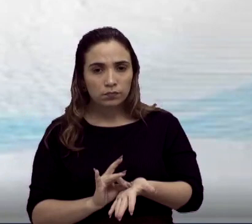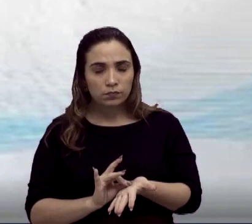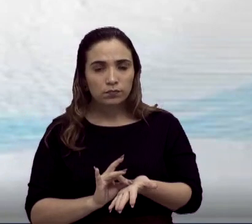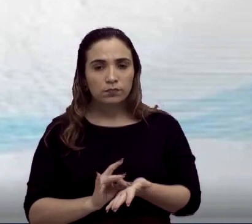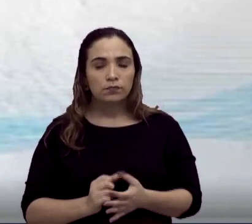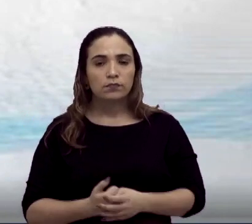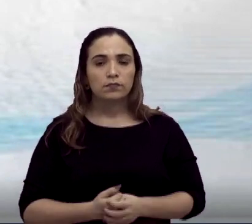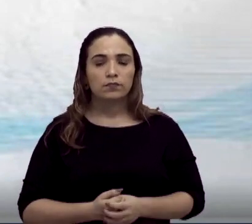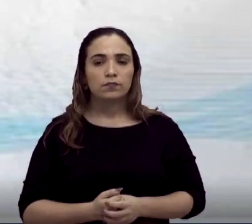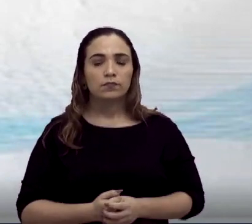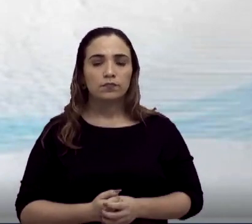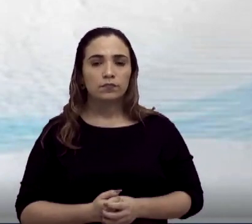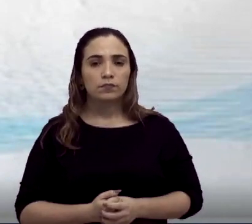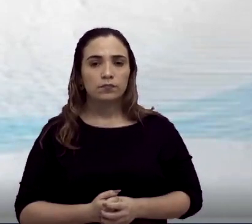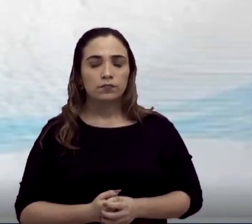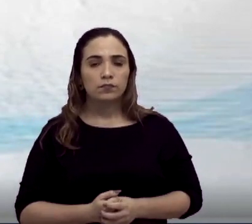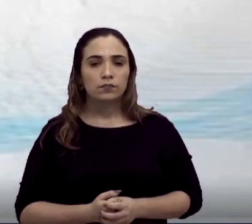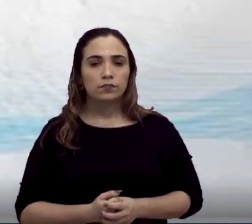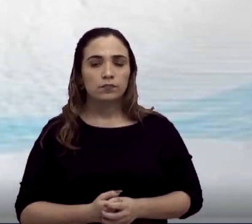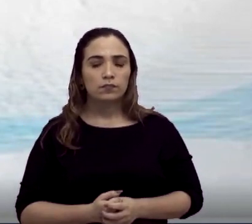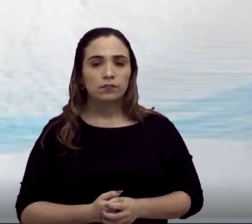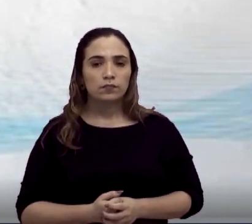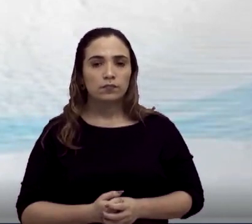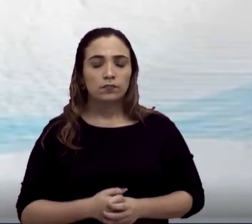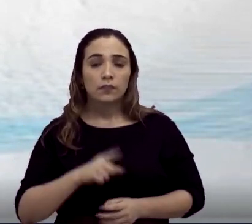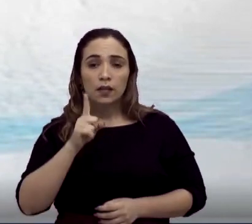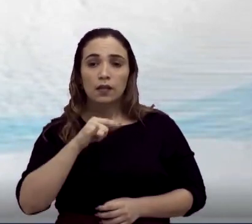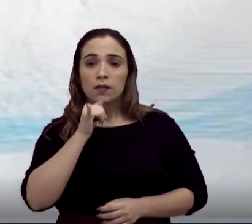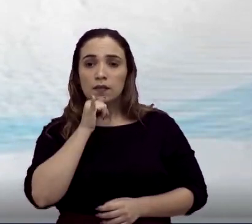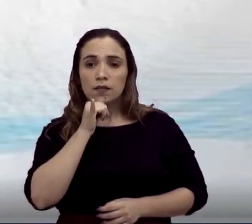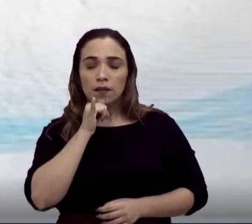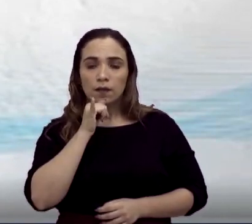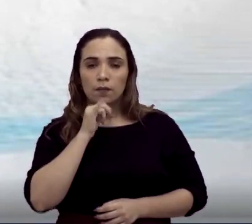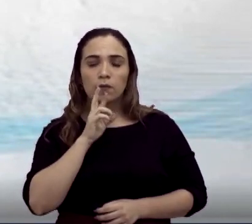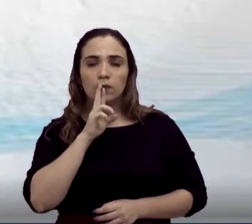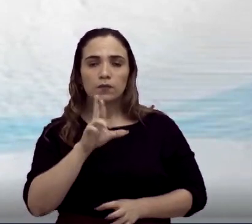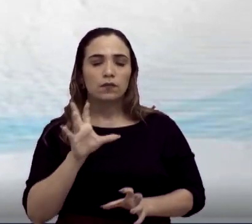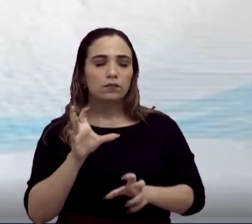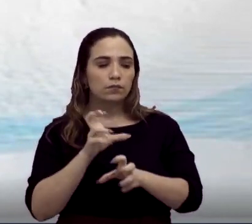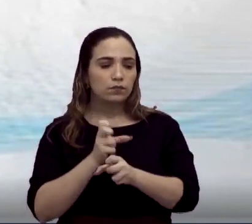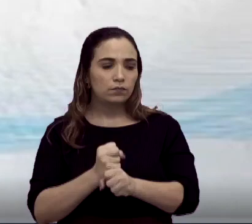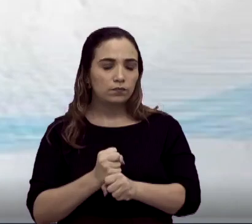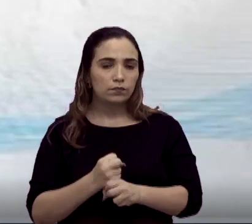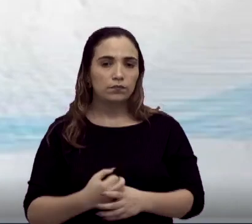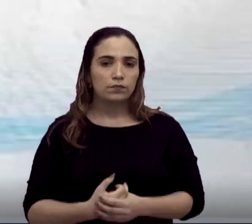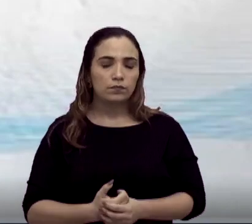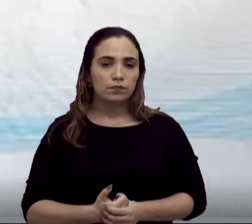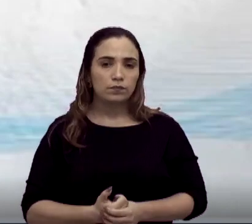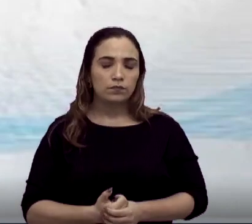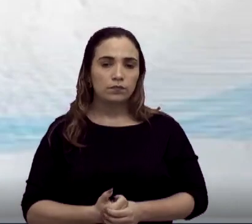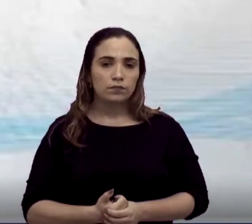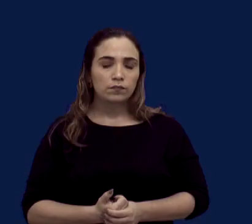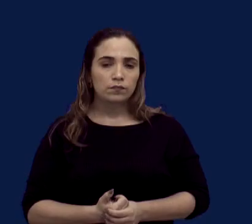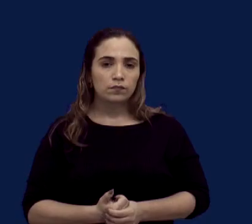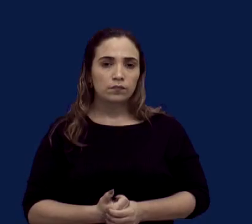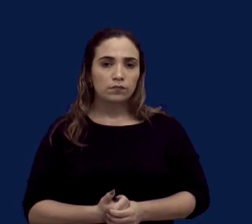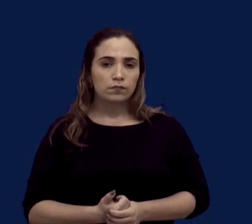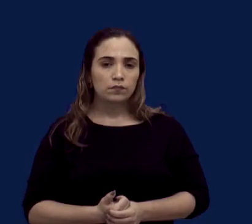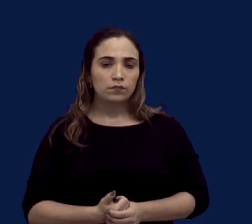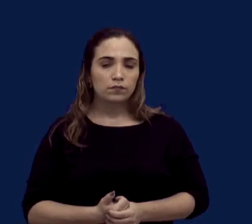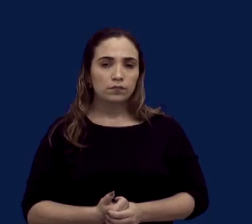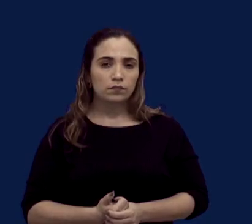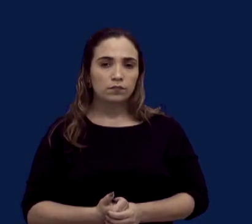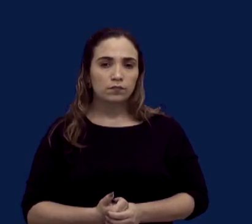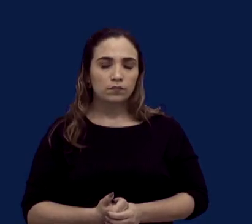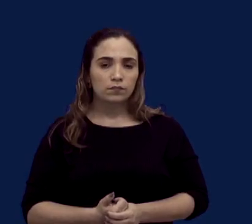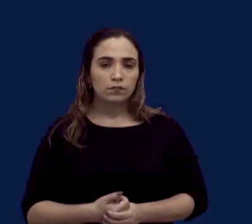início? Então, isso é só um exemplo de uma gestão com resultado legislativo. E não é uma questão